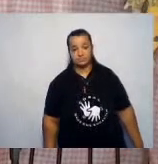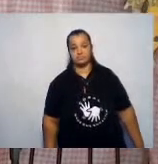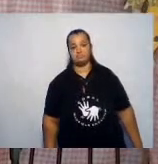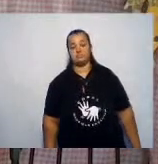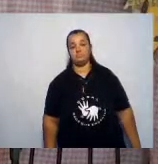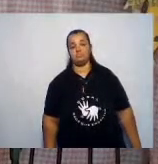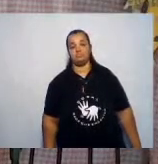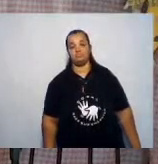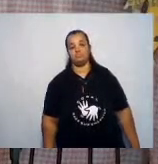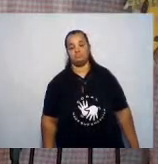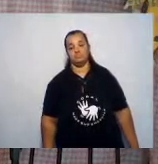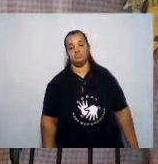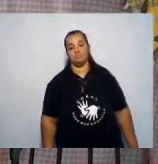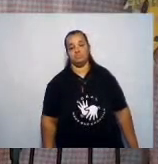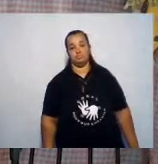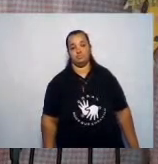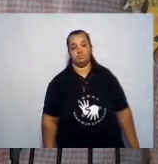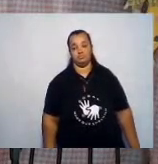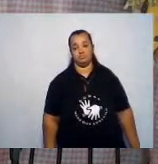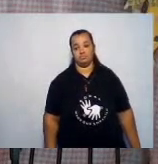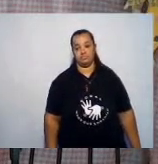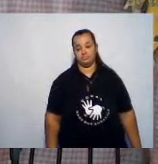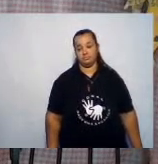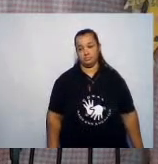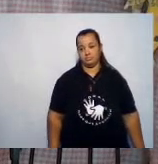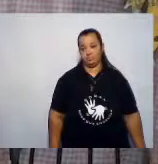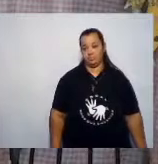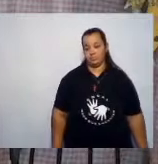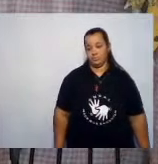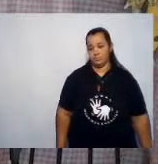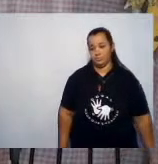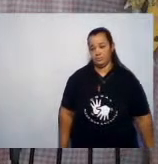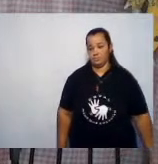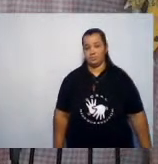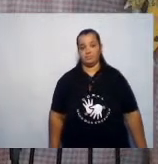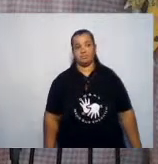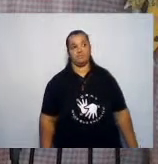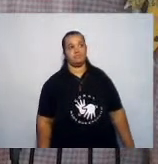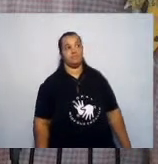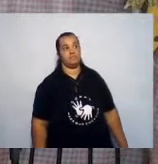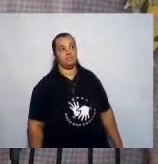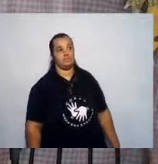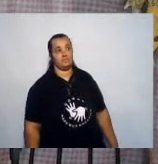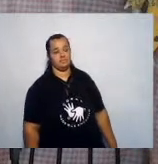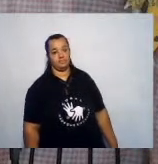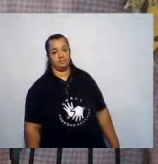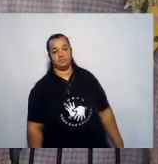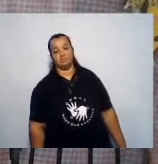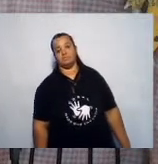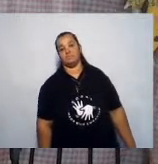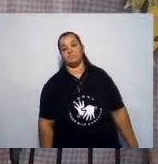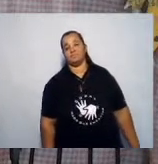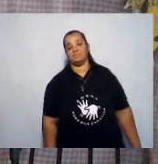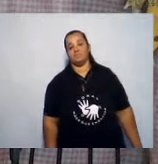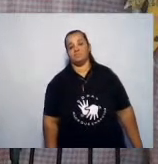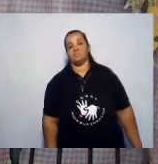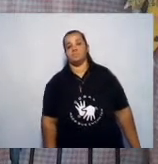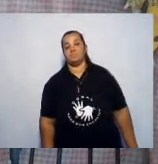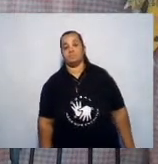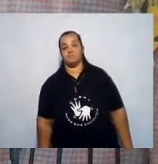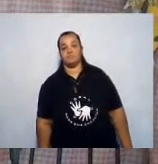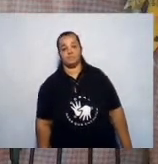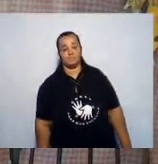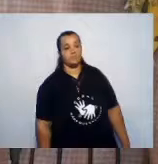muita competência. Toda a galera que tá trabalhando aí, os câmeras, muito obrigada. E vamos então, nossa saideira, nossa última canção. Canta com a